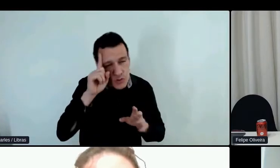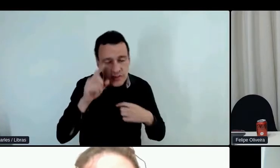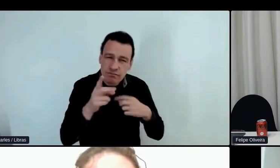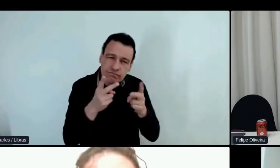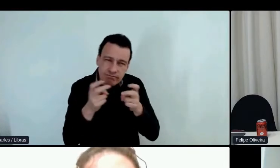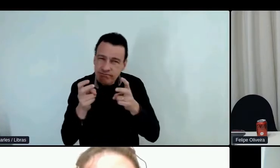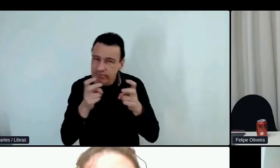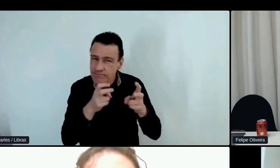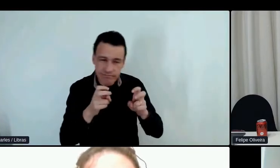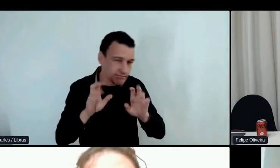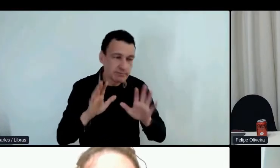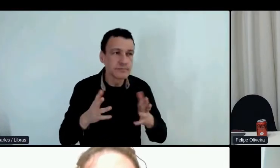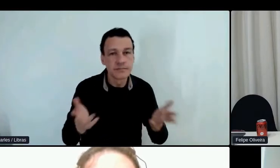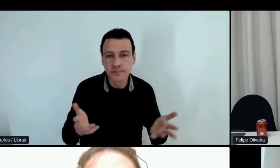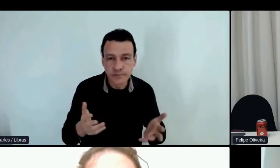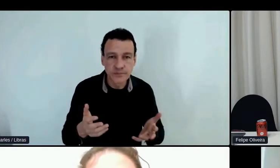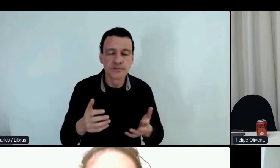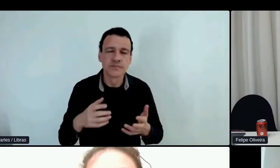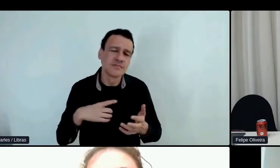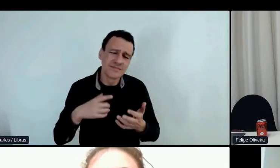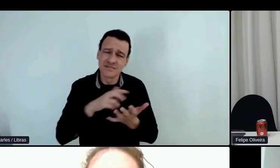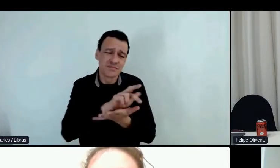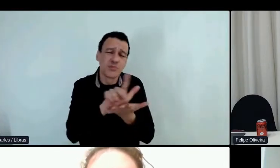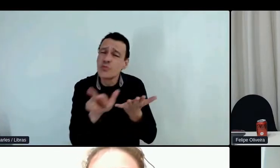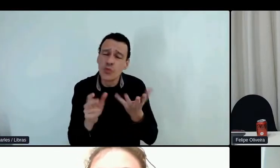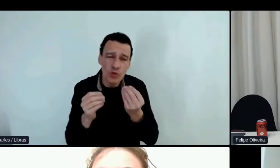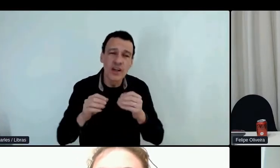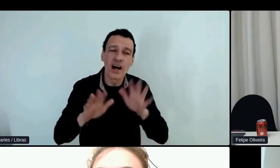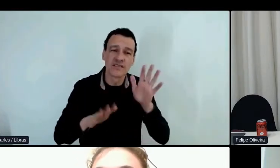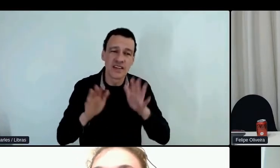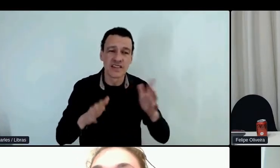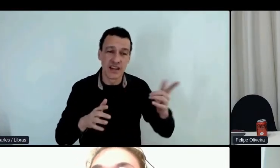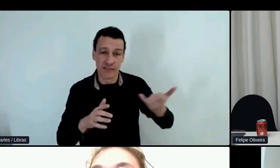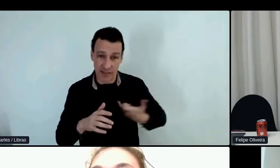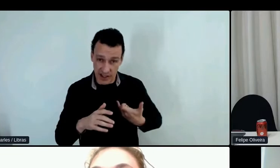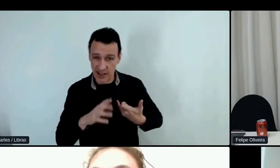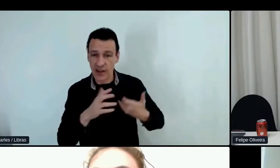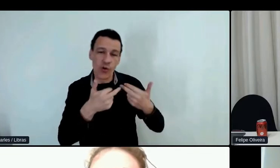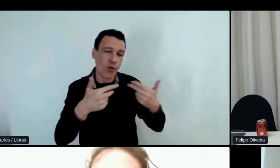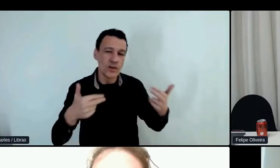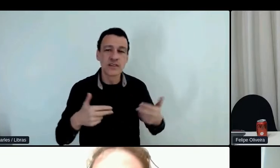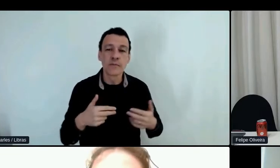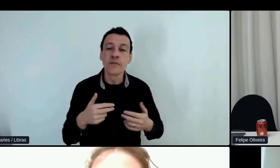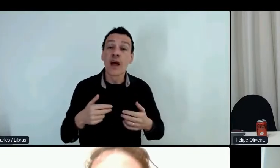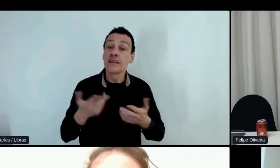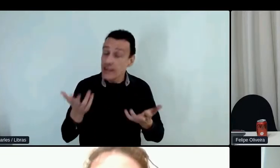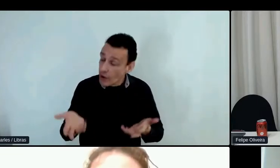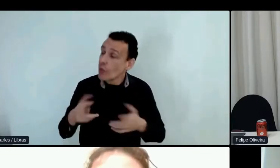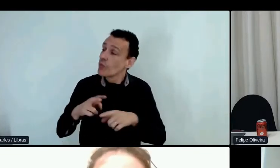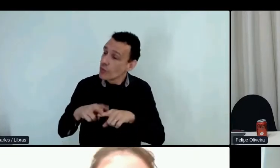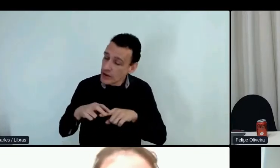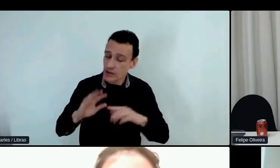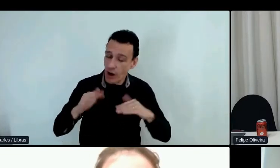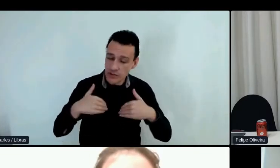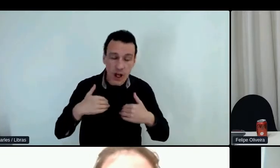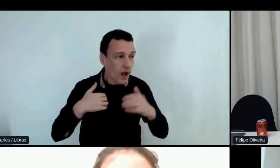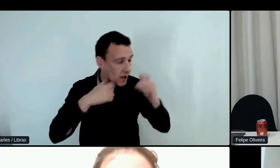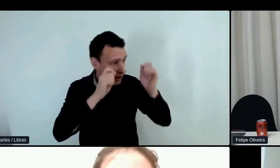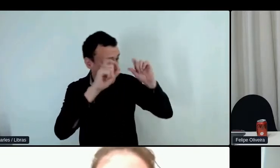isso, olha. E é muito legal, né, quando a gente convive, Paula, que a gente vai percebendo algumas coisinhas no dia a